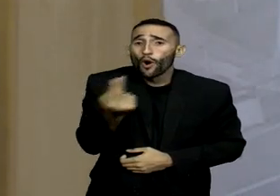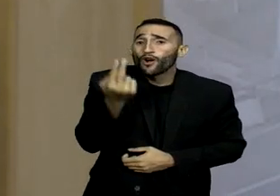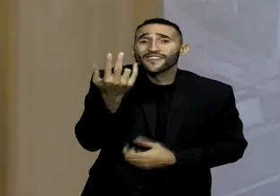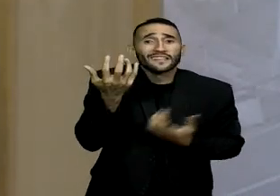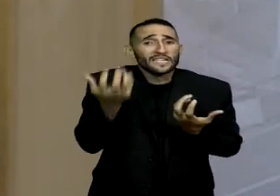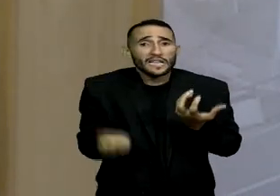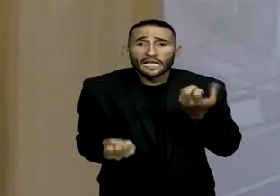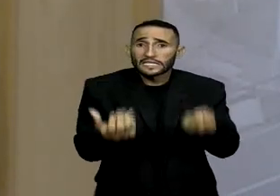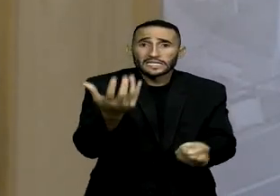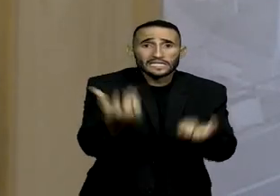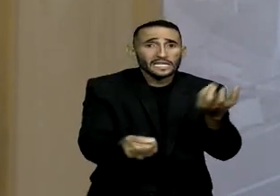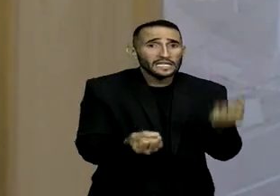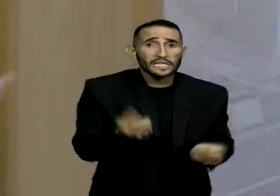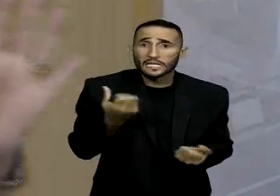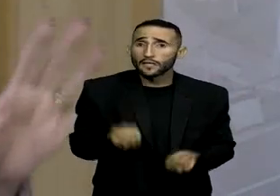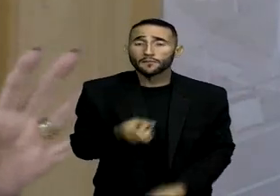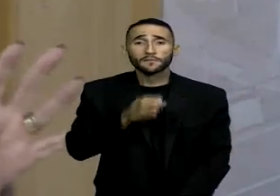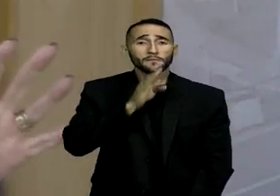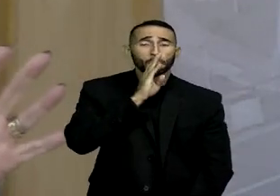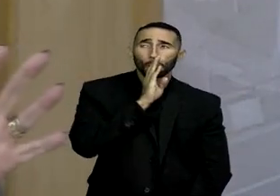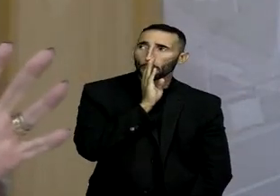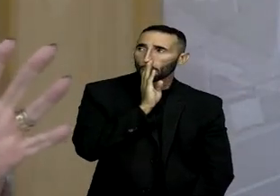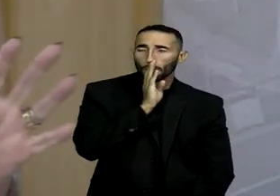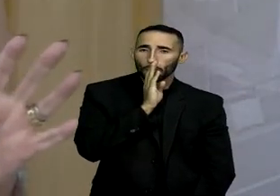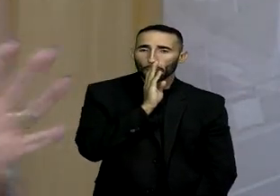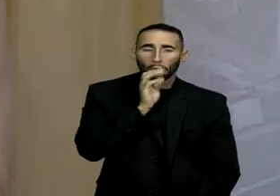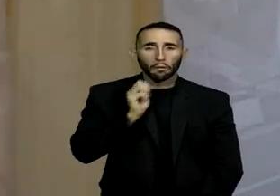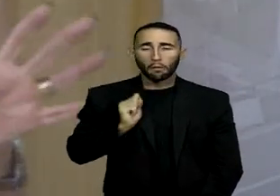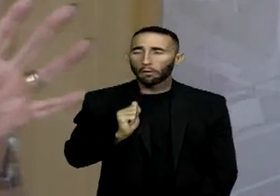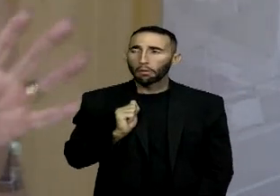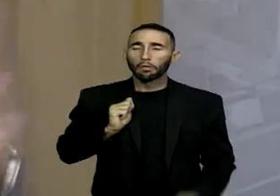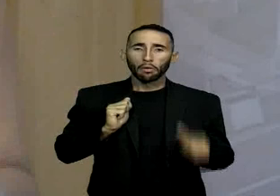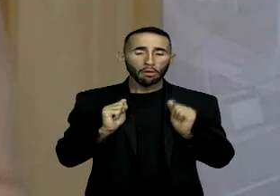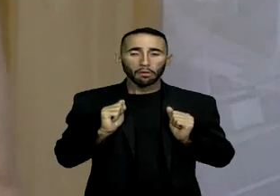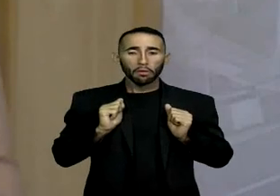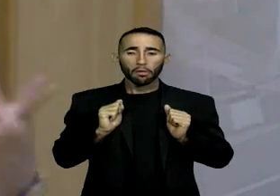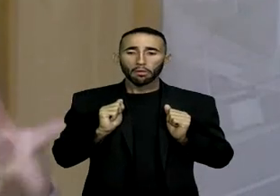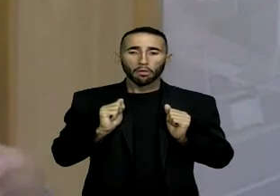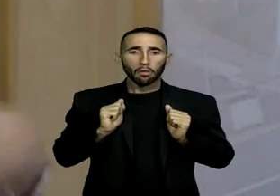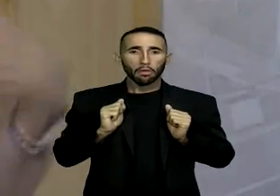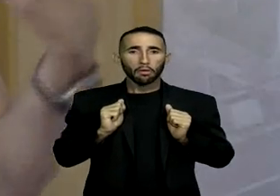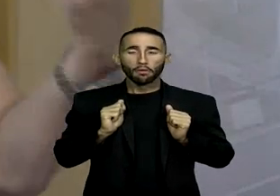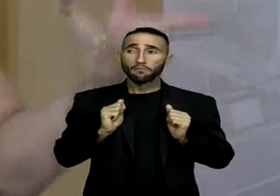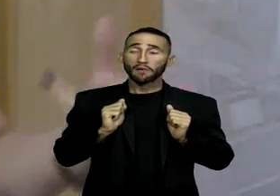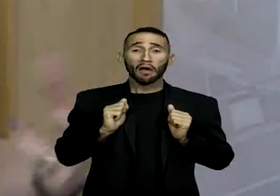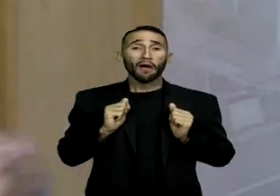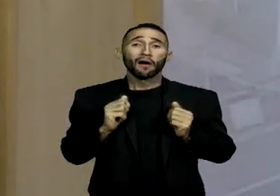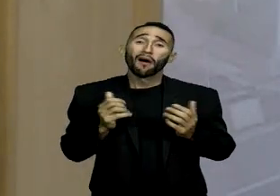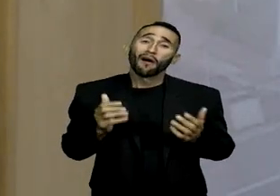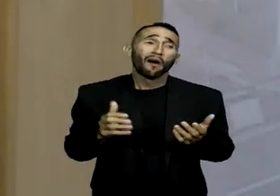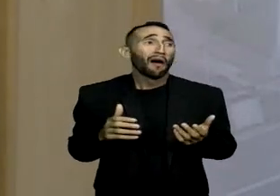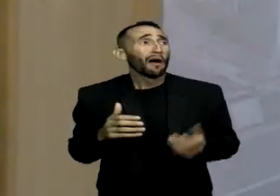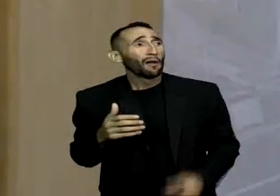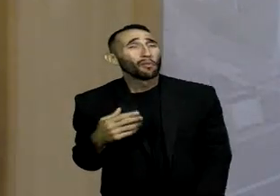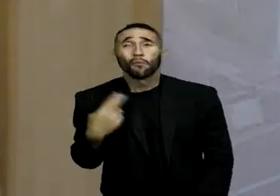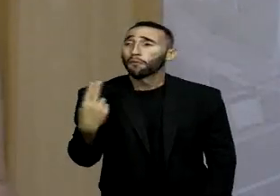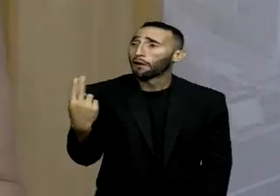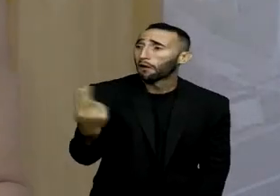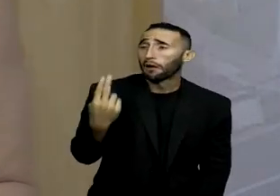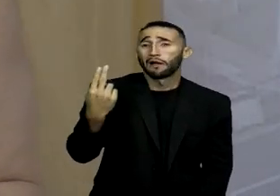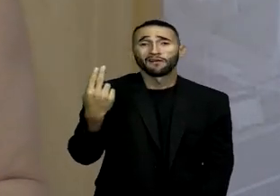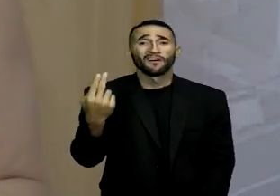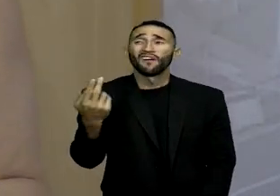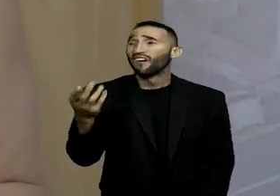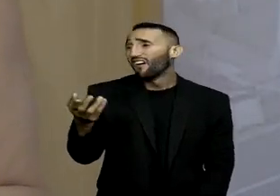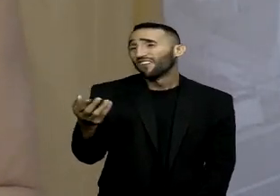situações horrorosas e nos calar. E nos calar. Ai, mas é impotente, a gente nunca consegue. Não, a gente tem que unir